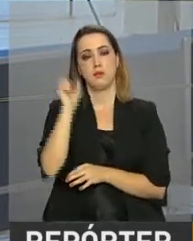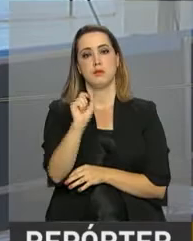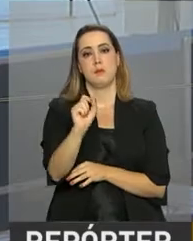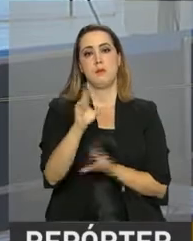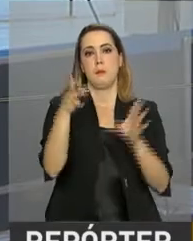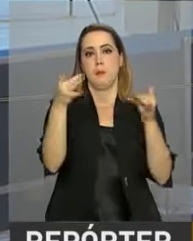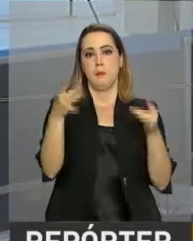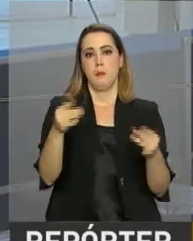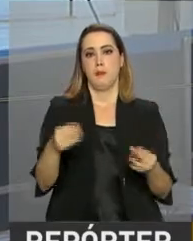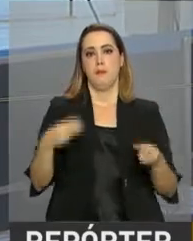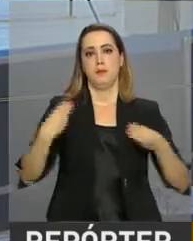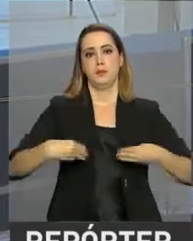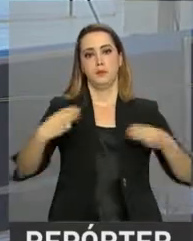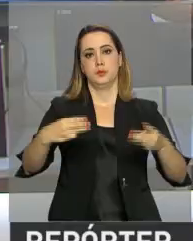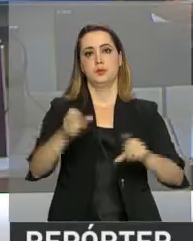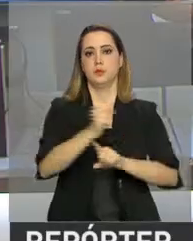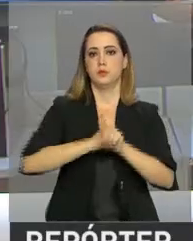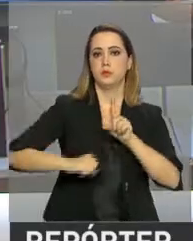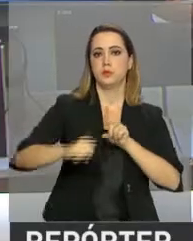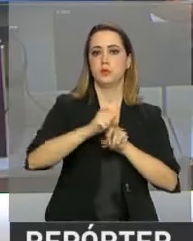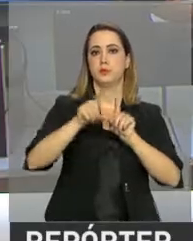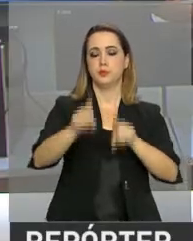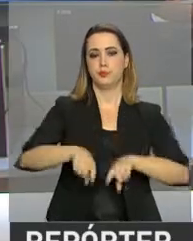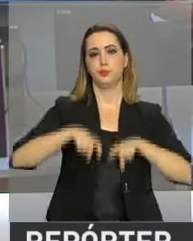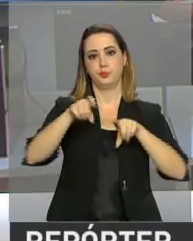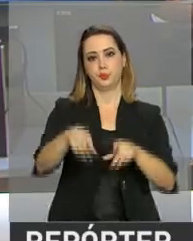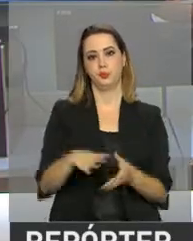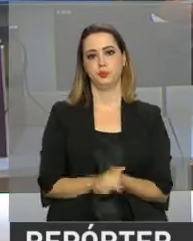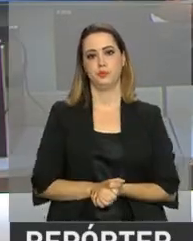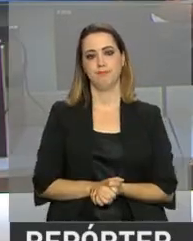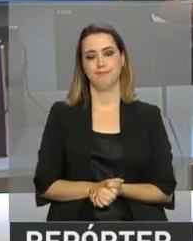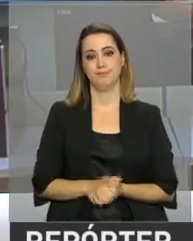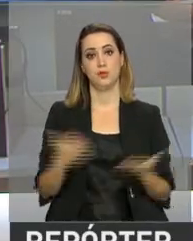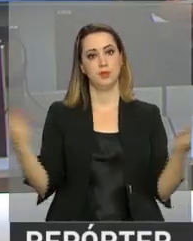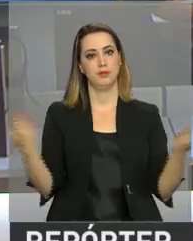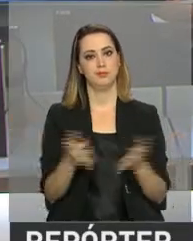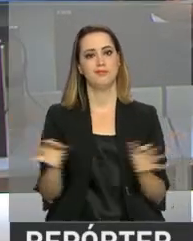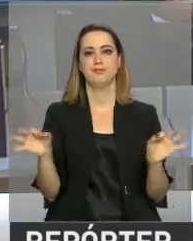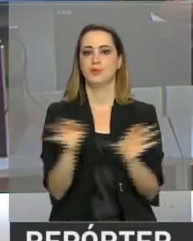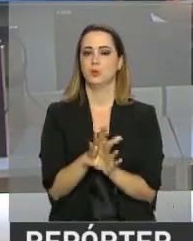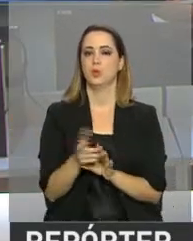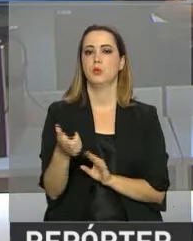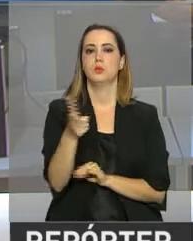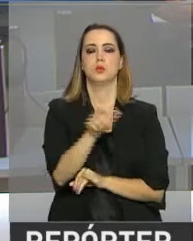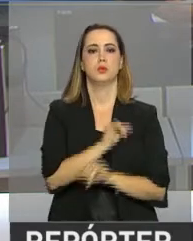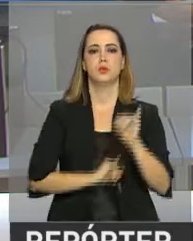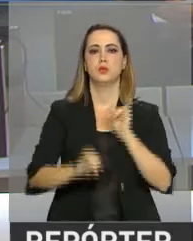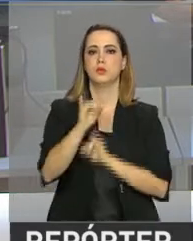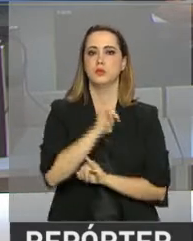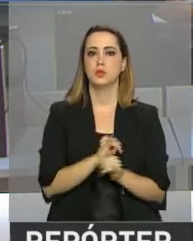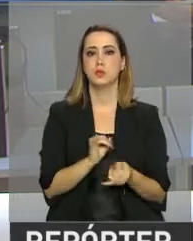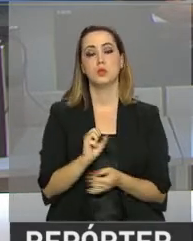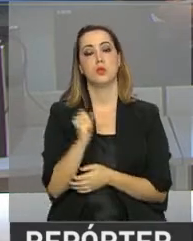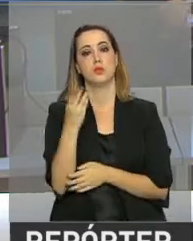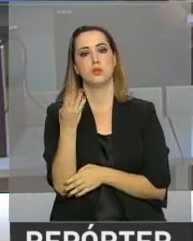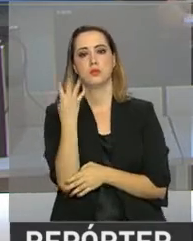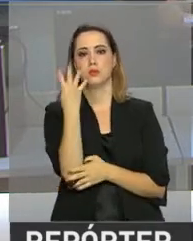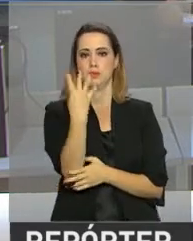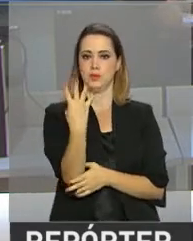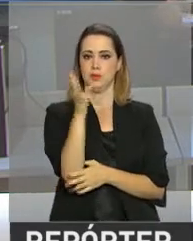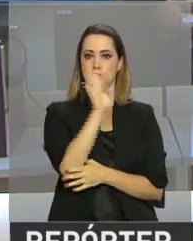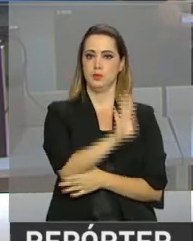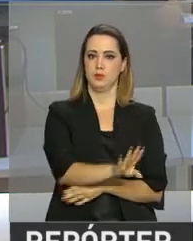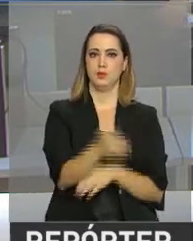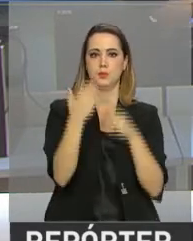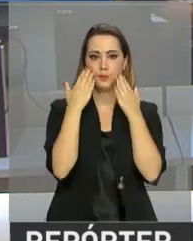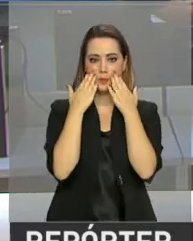social e agrário esta edição do repórter br termina aqui voltamos a qualquer momento outras informações ou daqui a uma hora